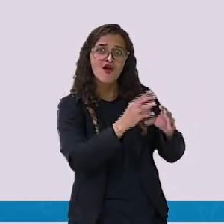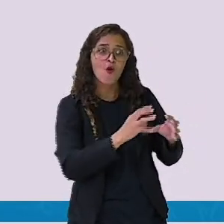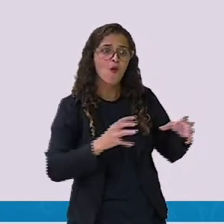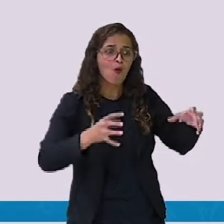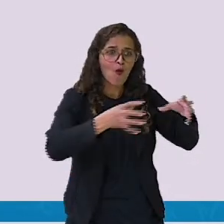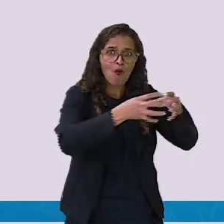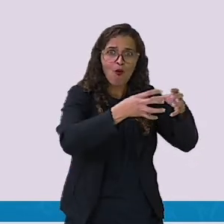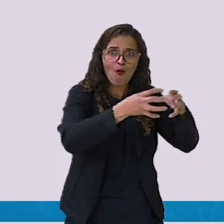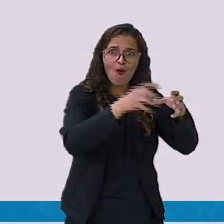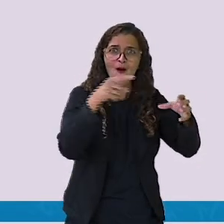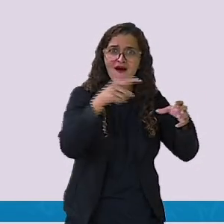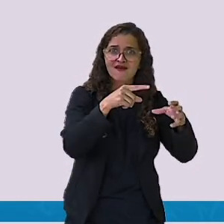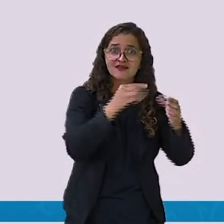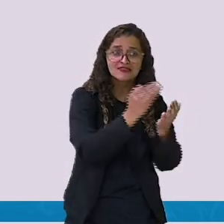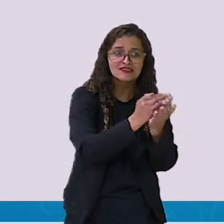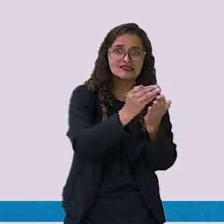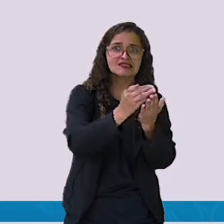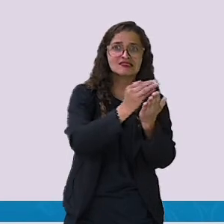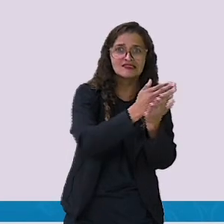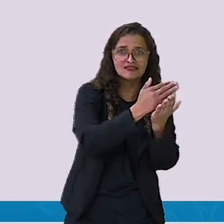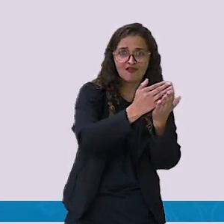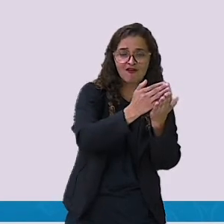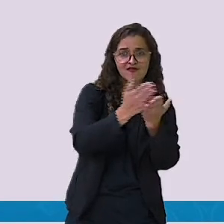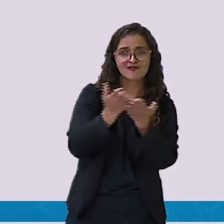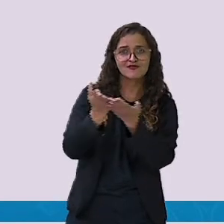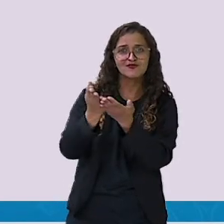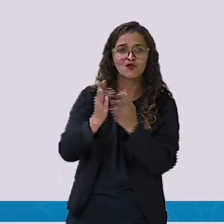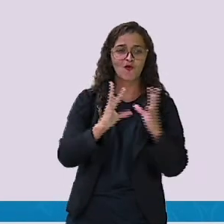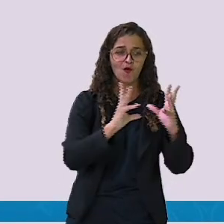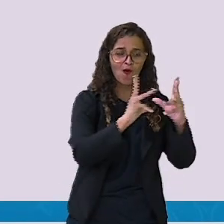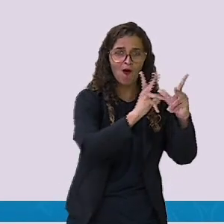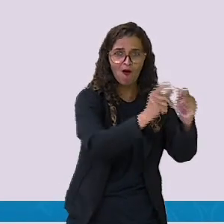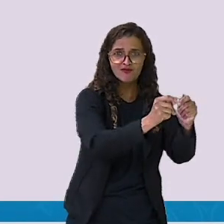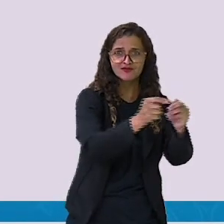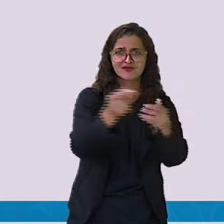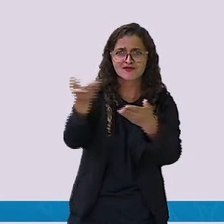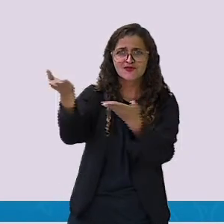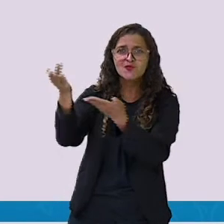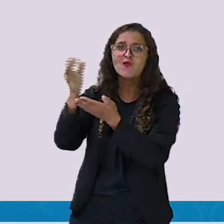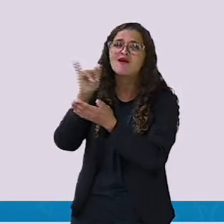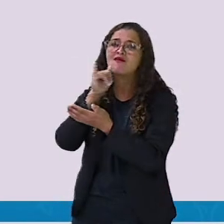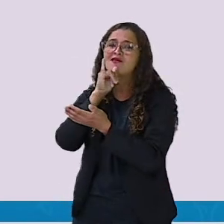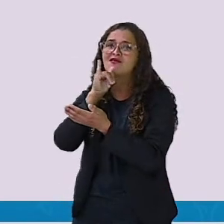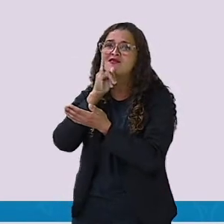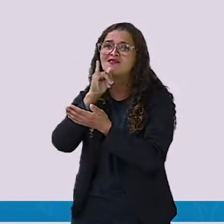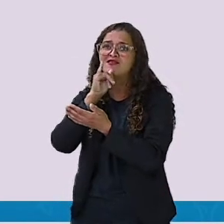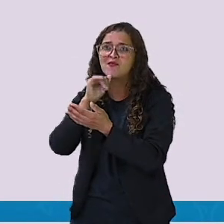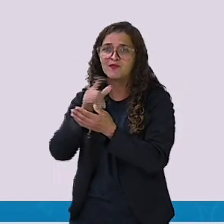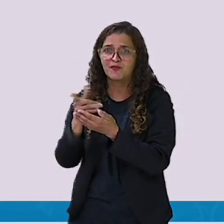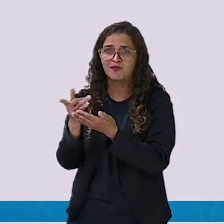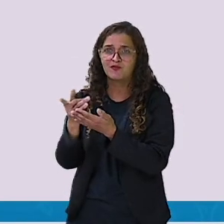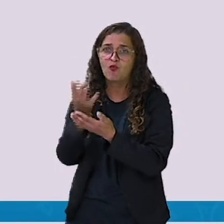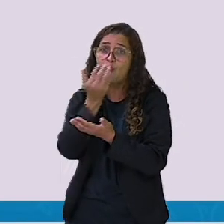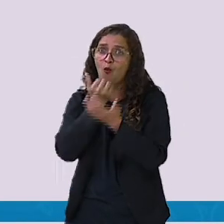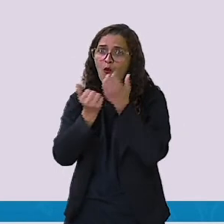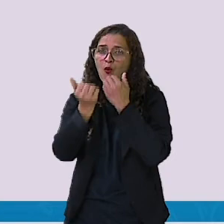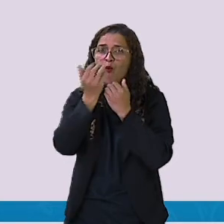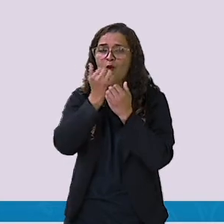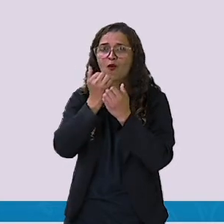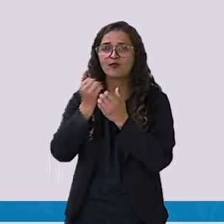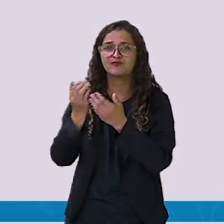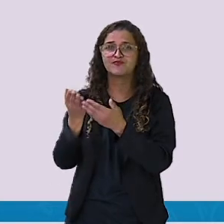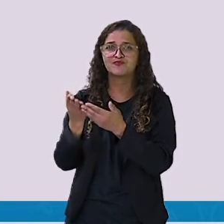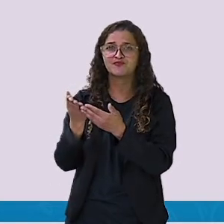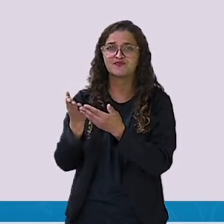cooperados. Então, nós temos aqui, olha, um exemplo de alimentos, né? Foram feitos